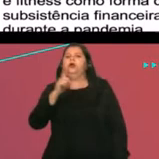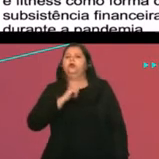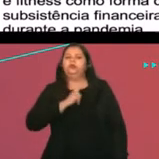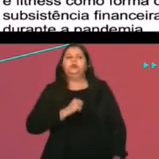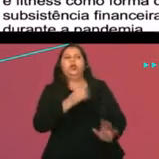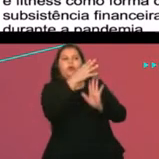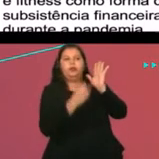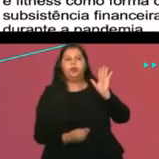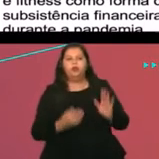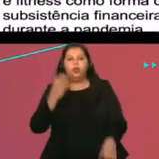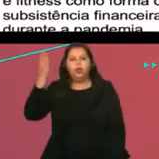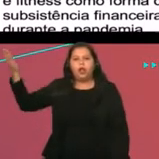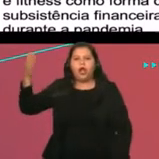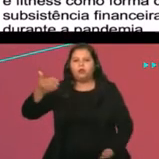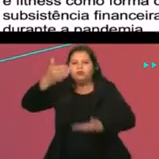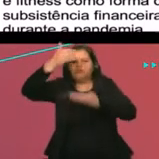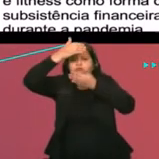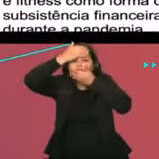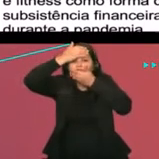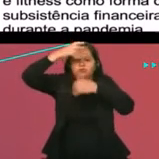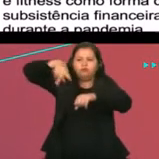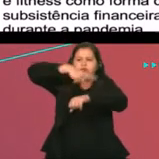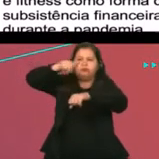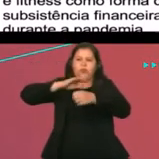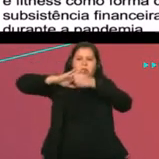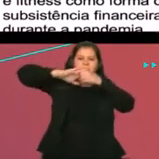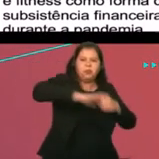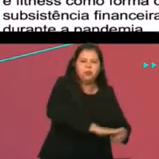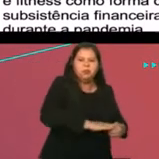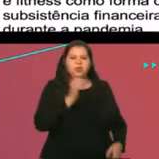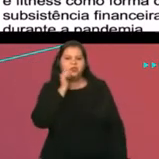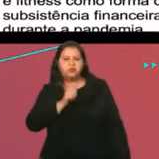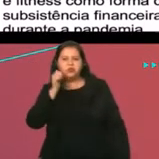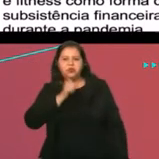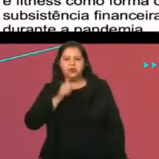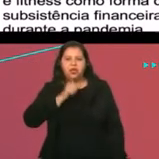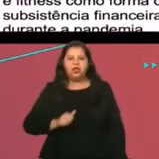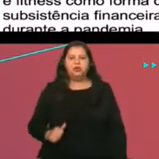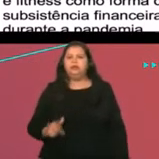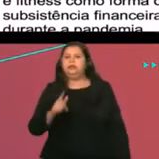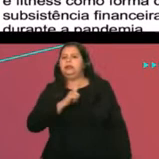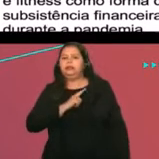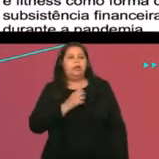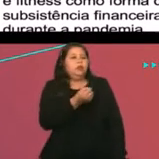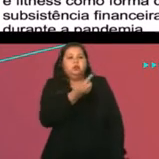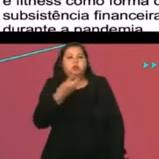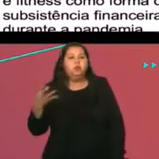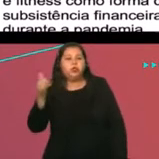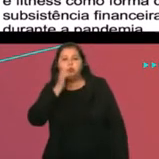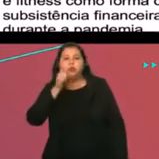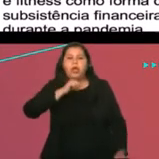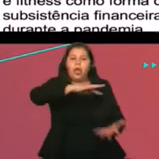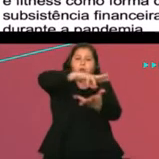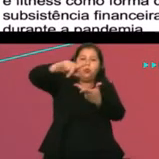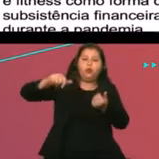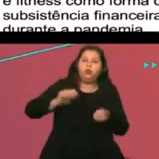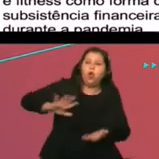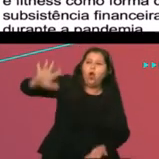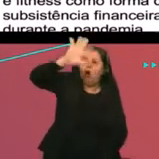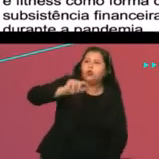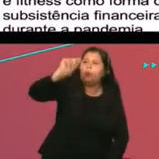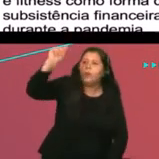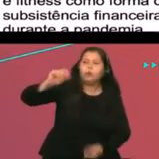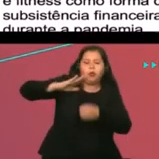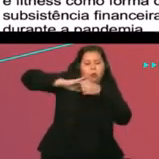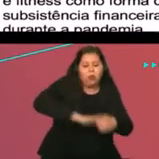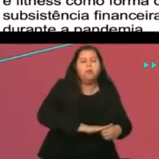nós estamos vendo aula pegando estão voltando lá os talibãs ao primeiras mulheres ainda tem muita mulher reprimida no mundo todo mas de